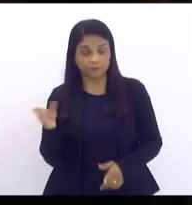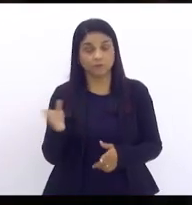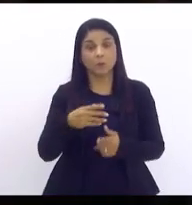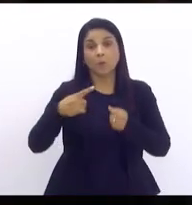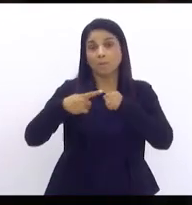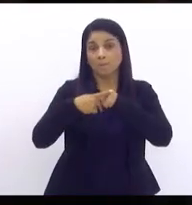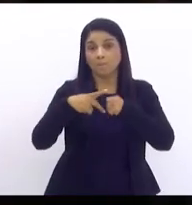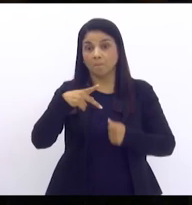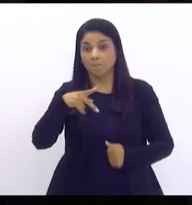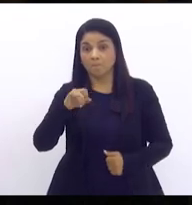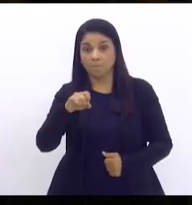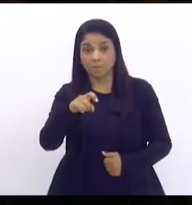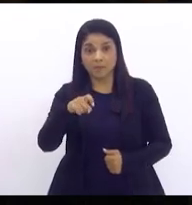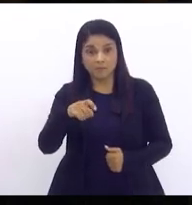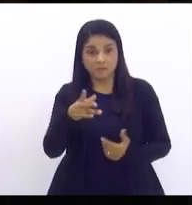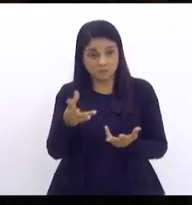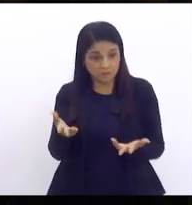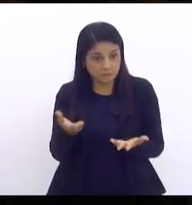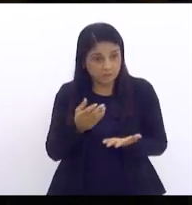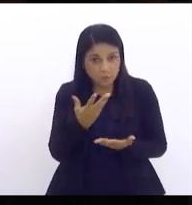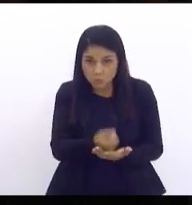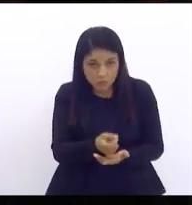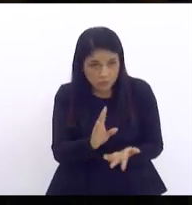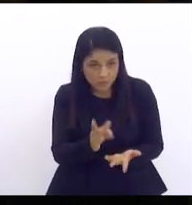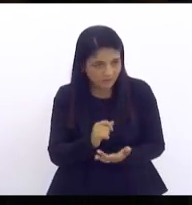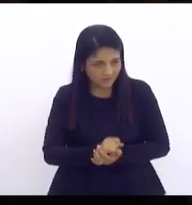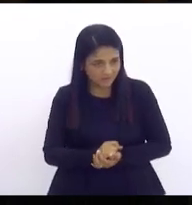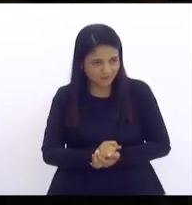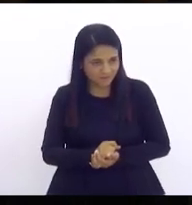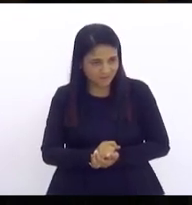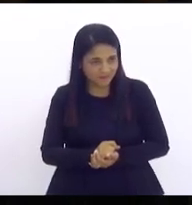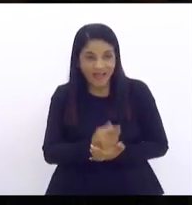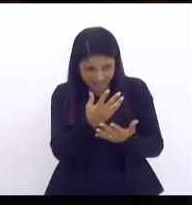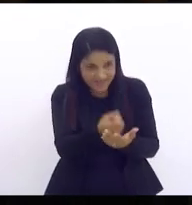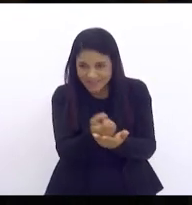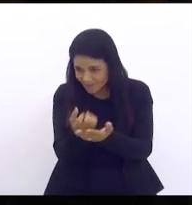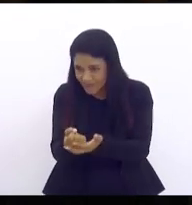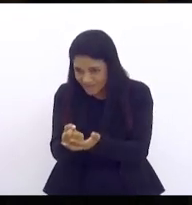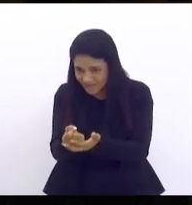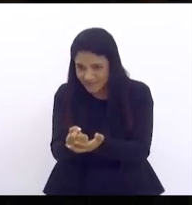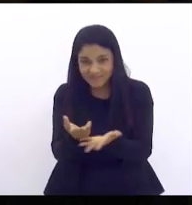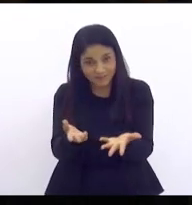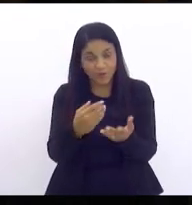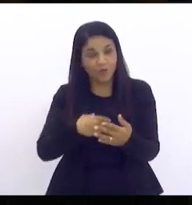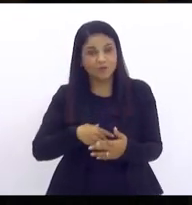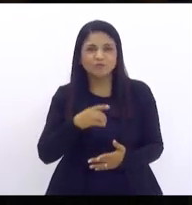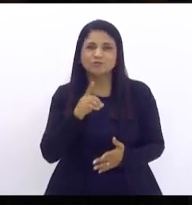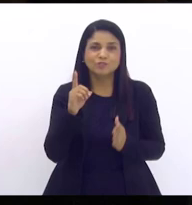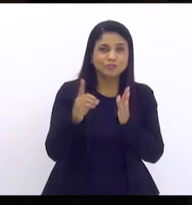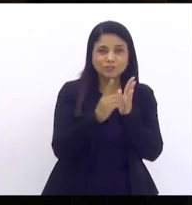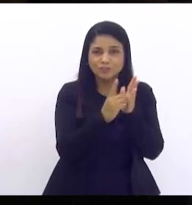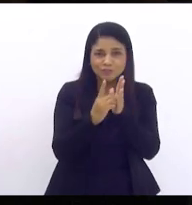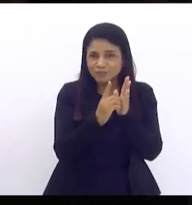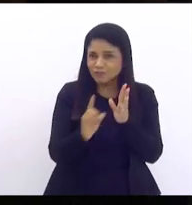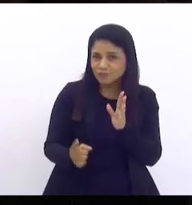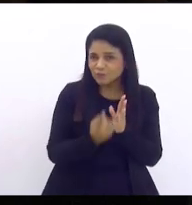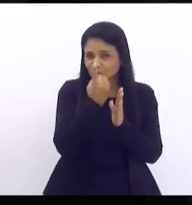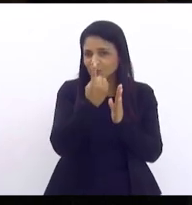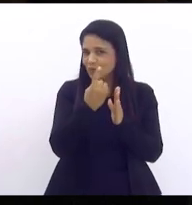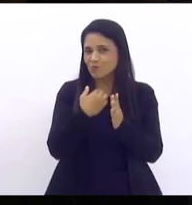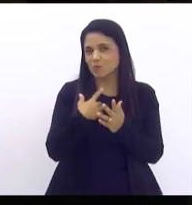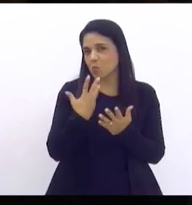na veia. Só no DETRAN, que na clínica credenciada tem que ser em dinheiro. Lá recebe